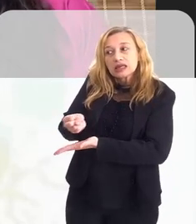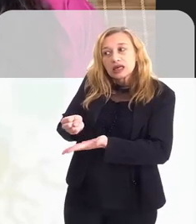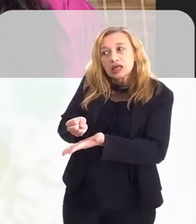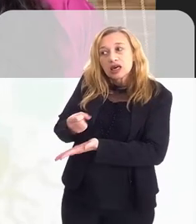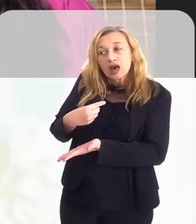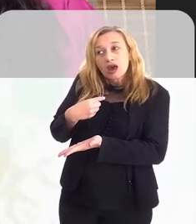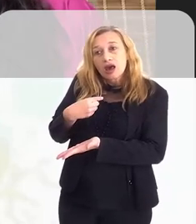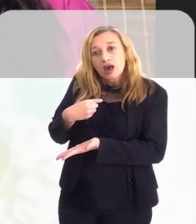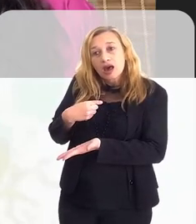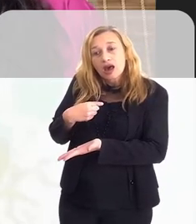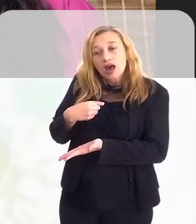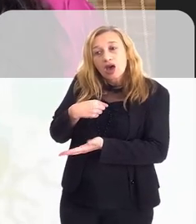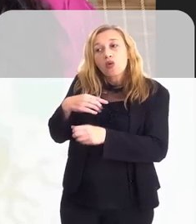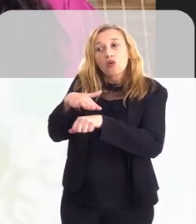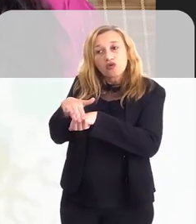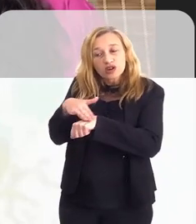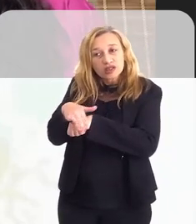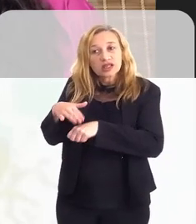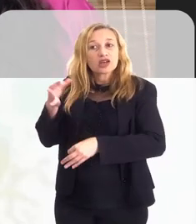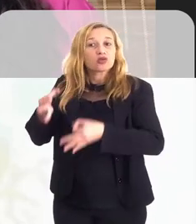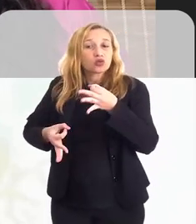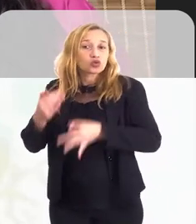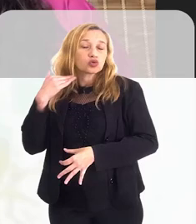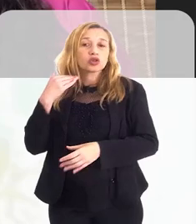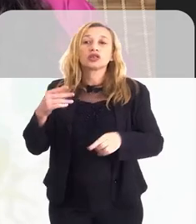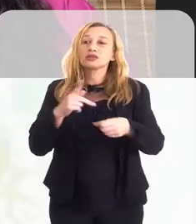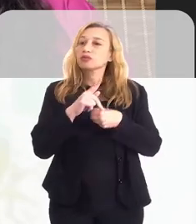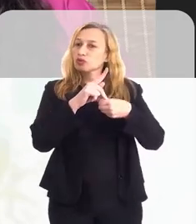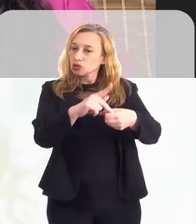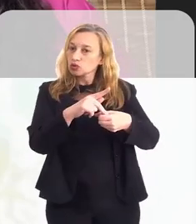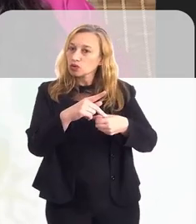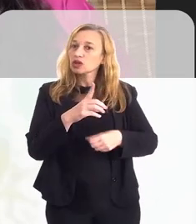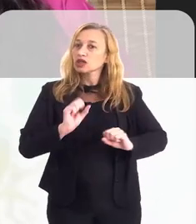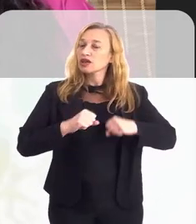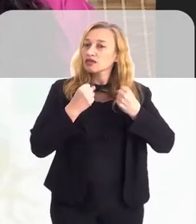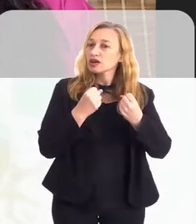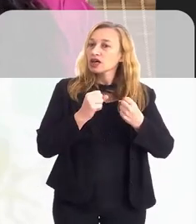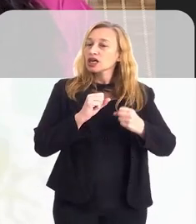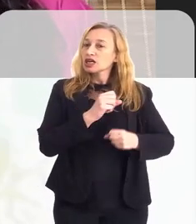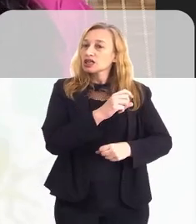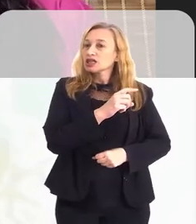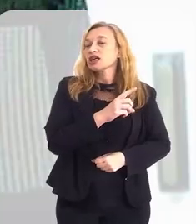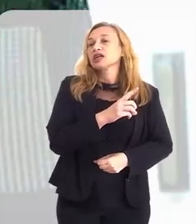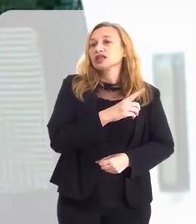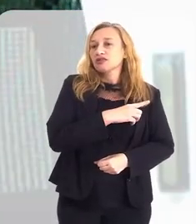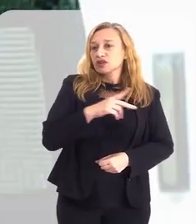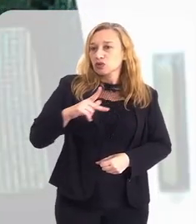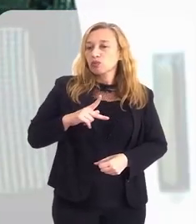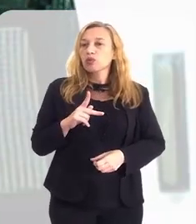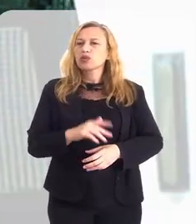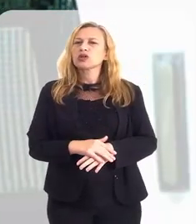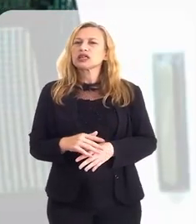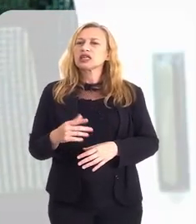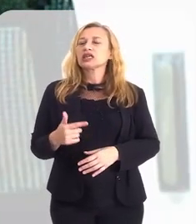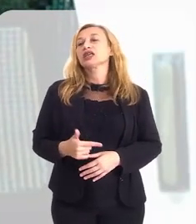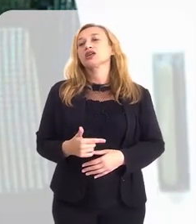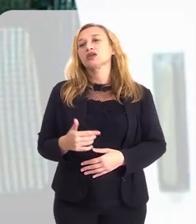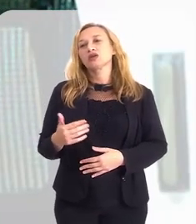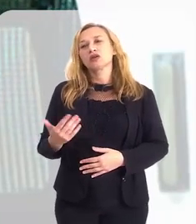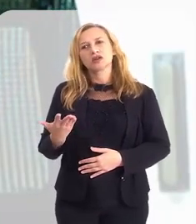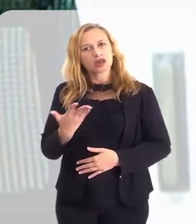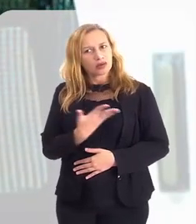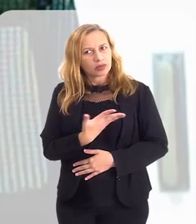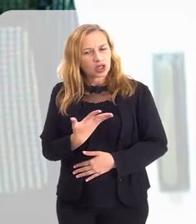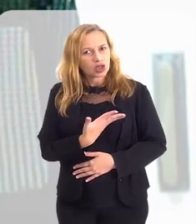dialoguei algumas vezes com, né, com juízes e promotores, né, e defensores, defensores públicos. É, segundo esses